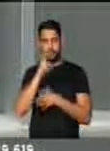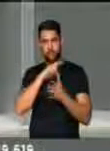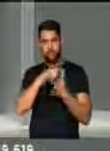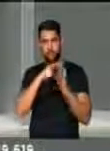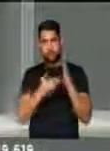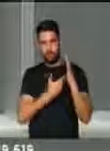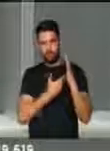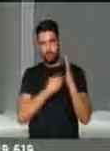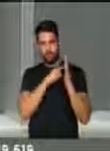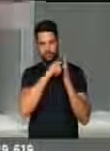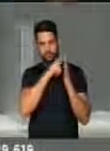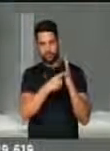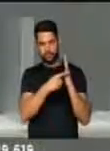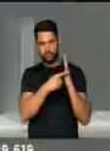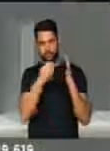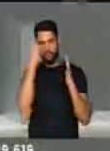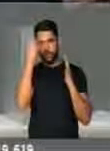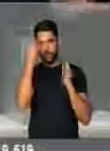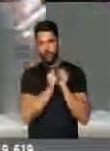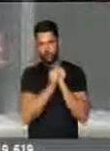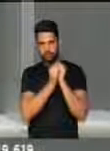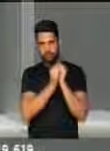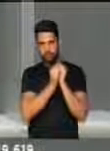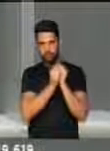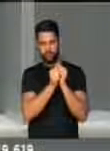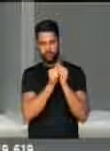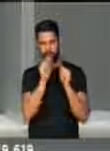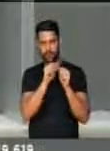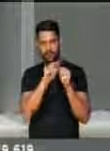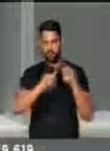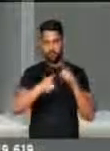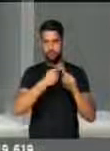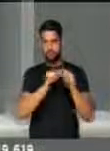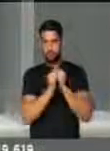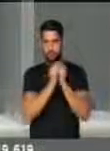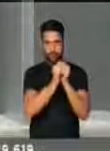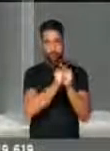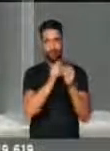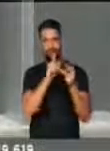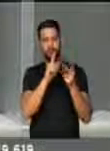amigos, viajavam juntos, faziam negócios juntos,